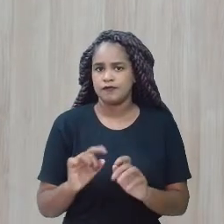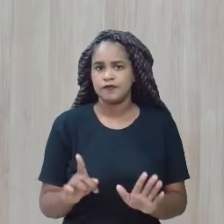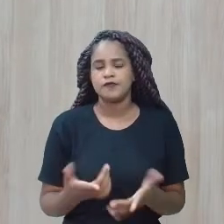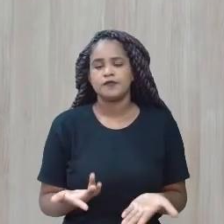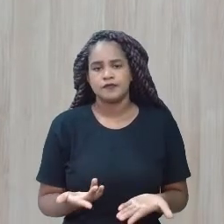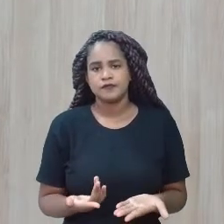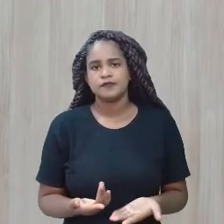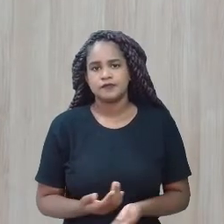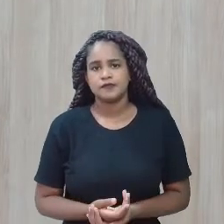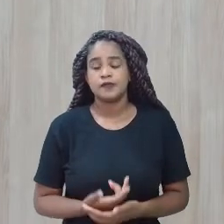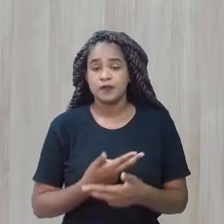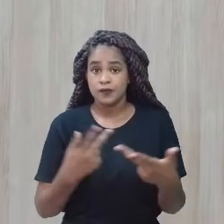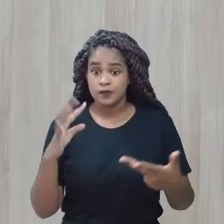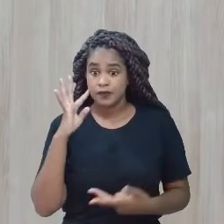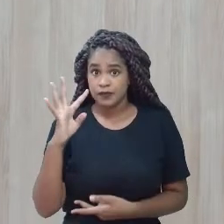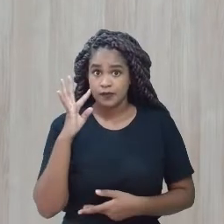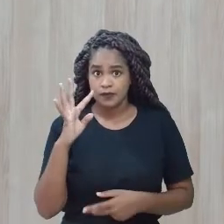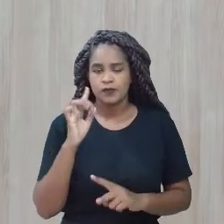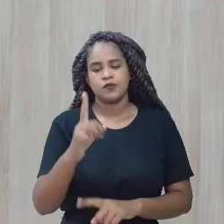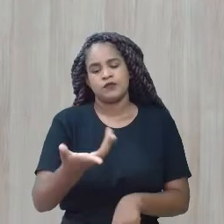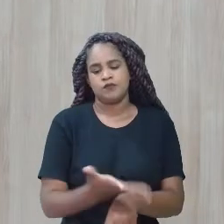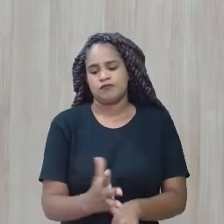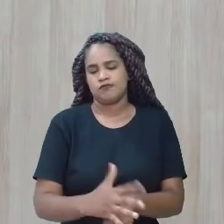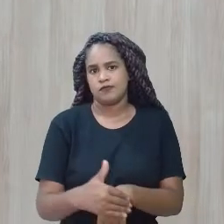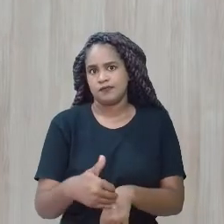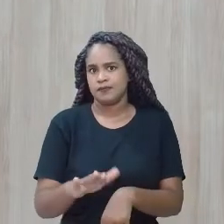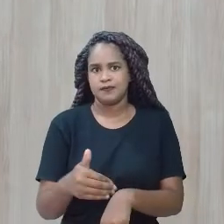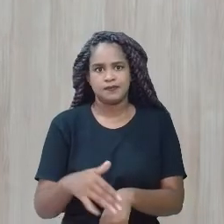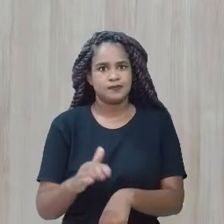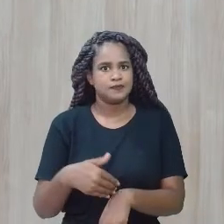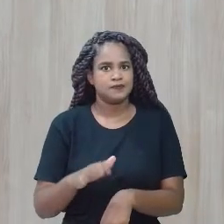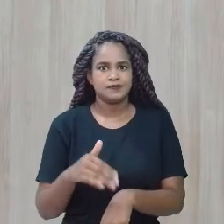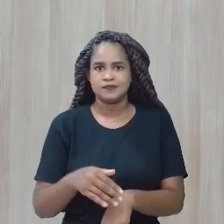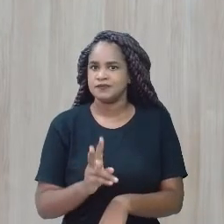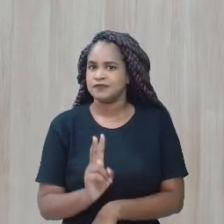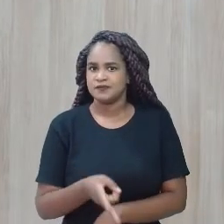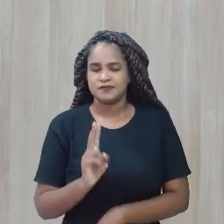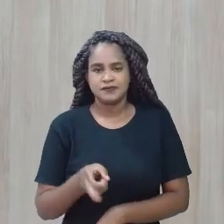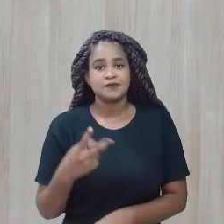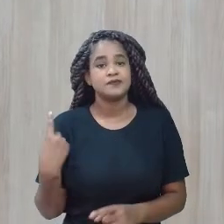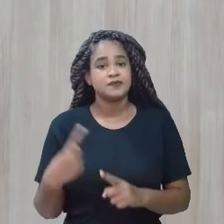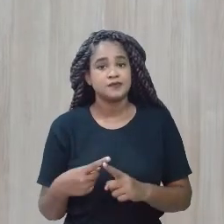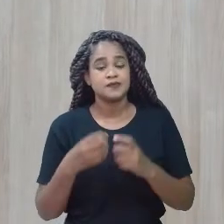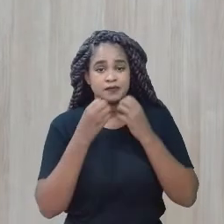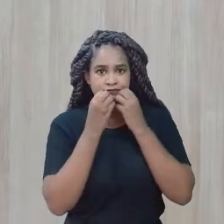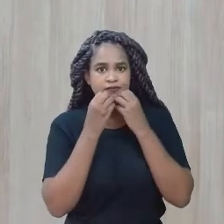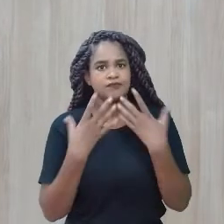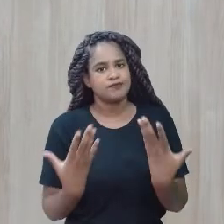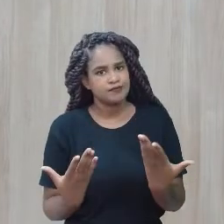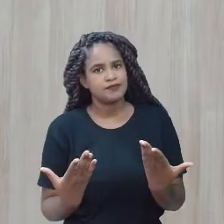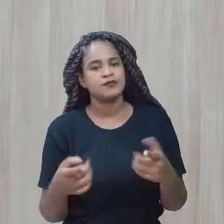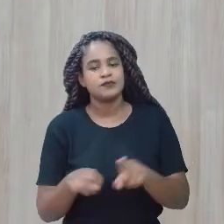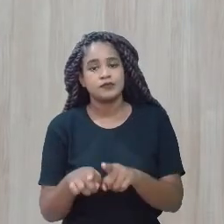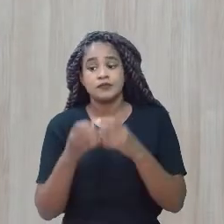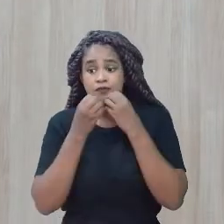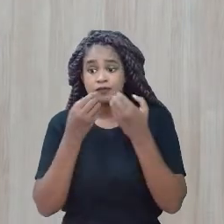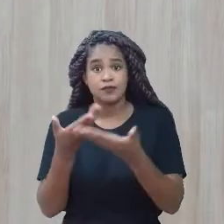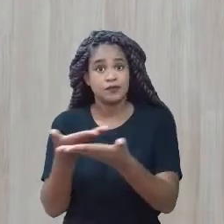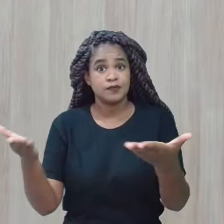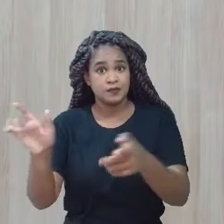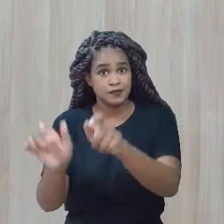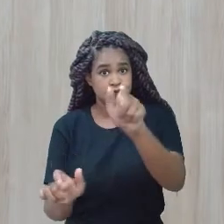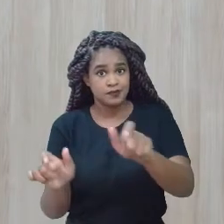E aquilo que foi legal, pratica mais, não é? Faz mais, porque isso faz bem para você e vai fazer bem para o